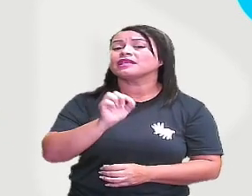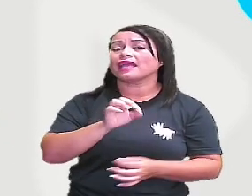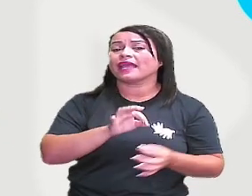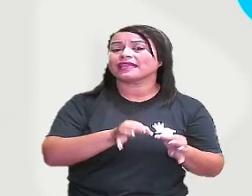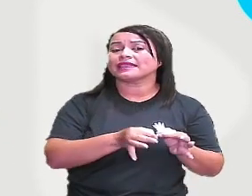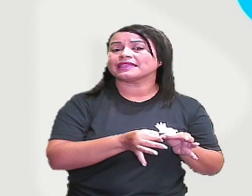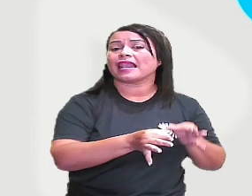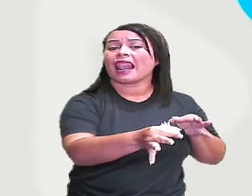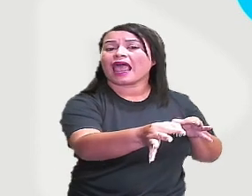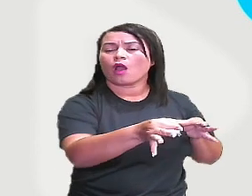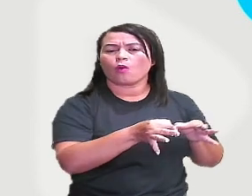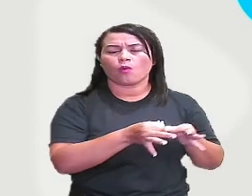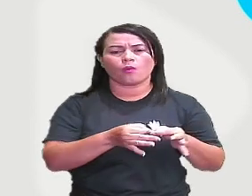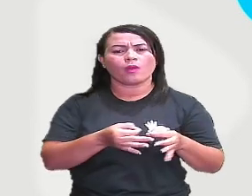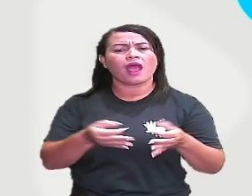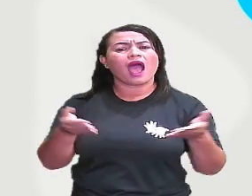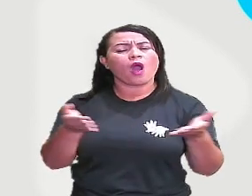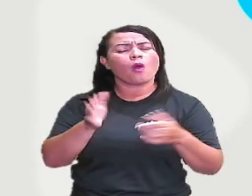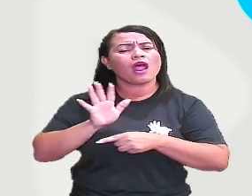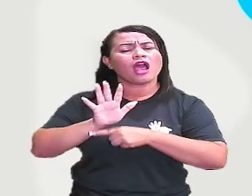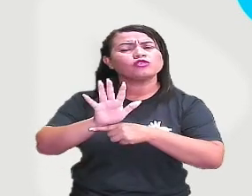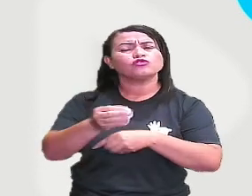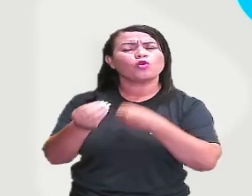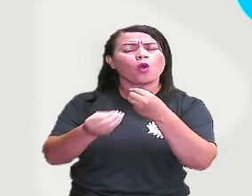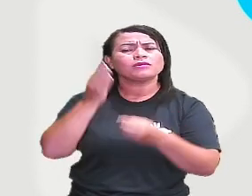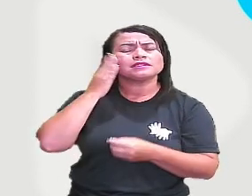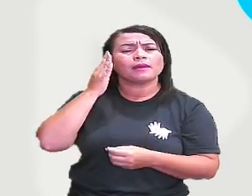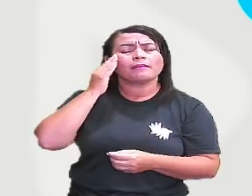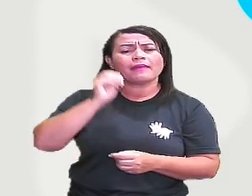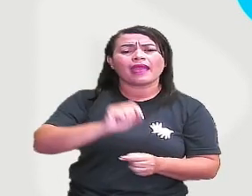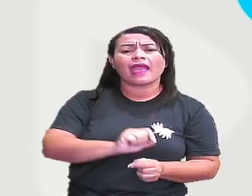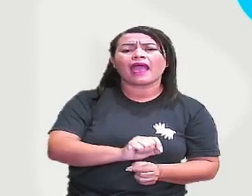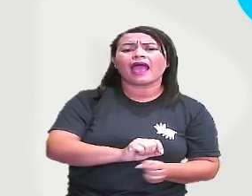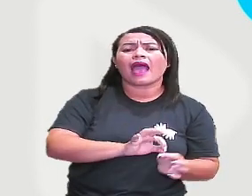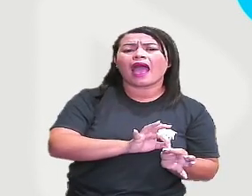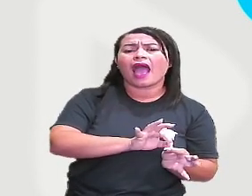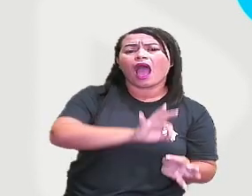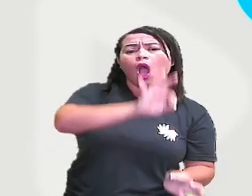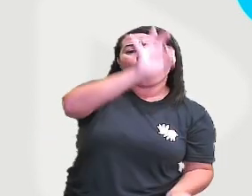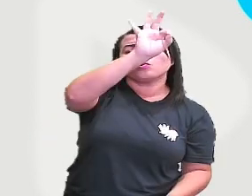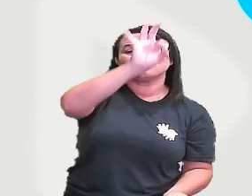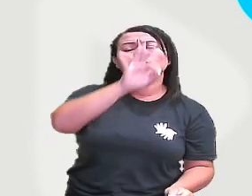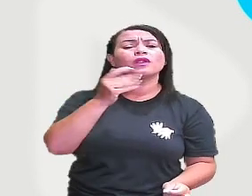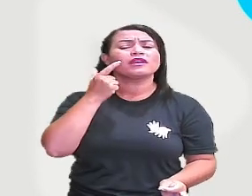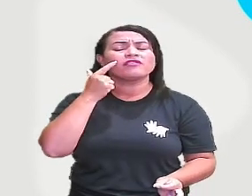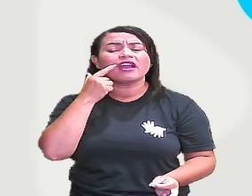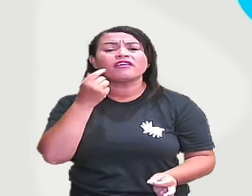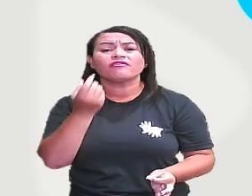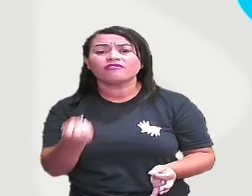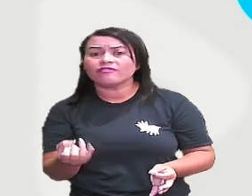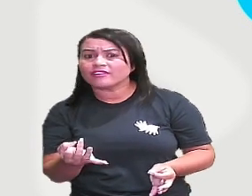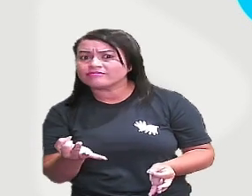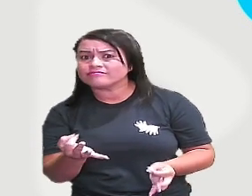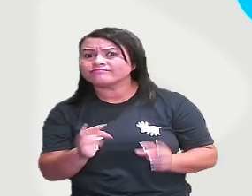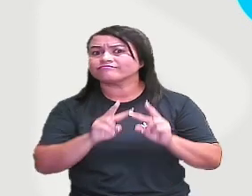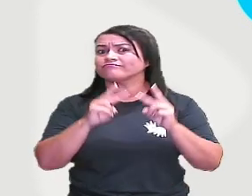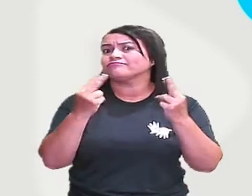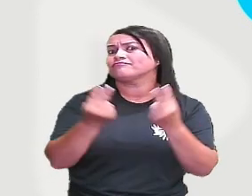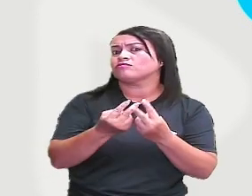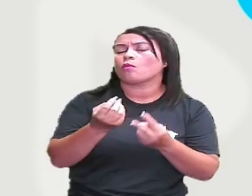determinar qual será a altura que os materiais derretidos vão atingir na